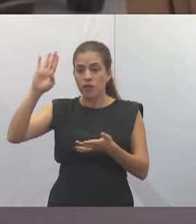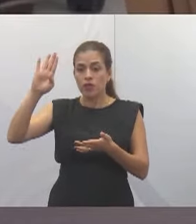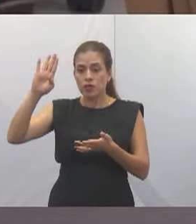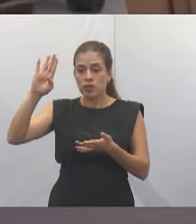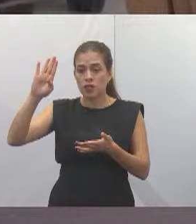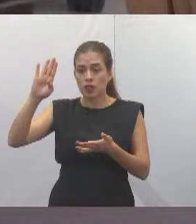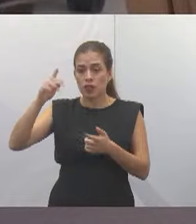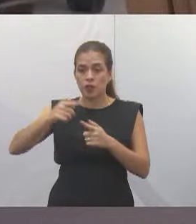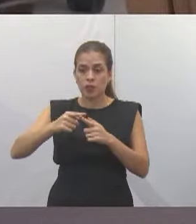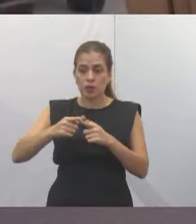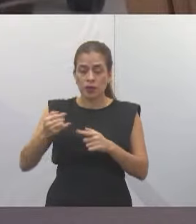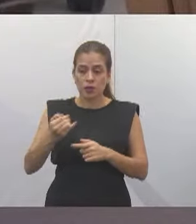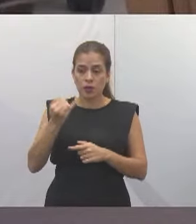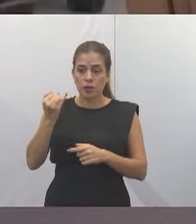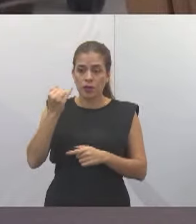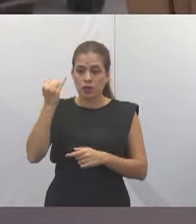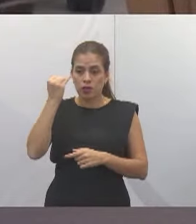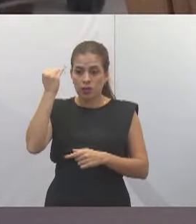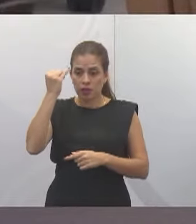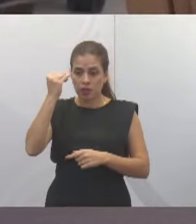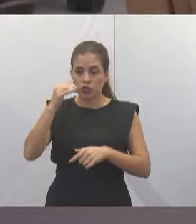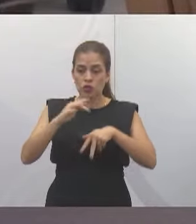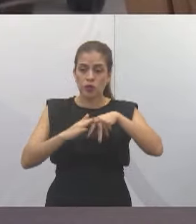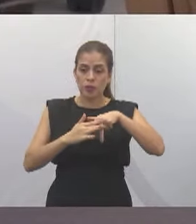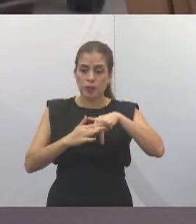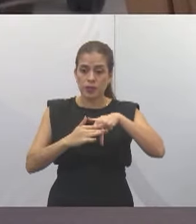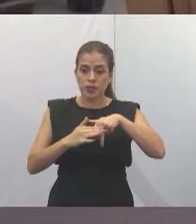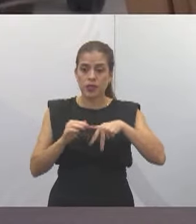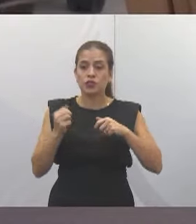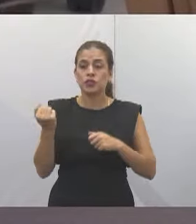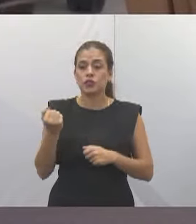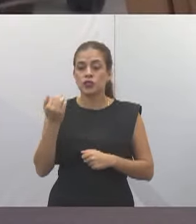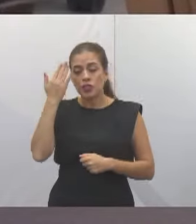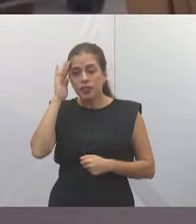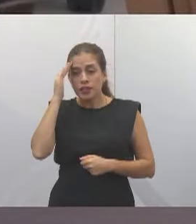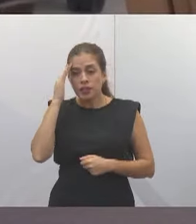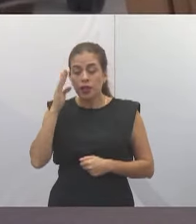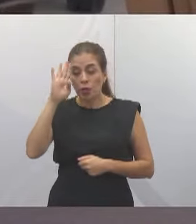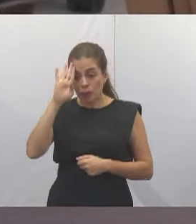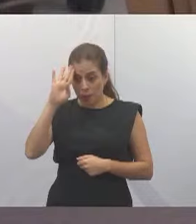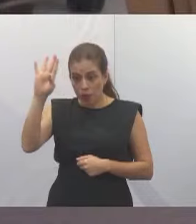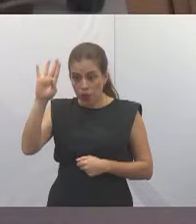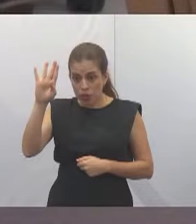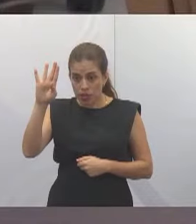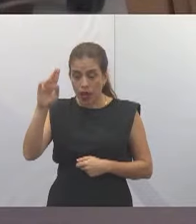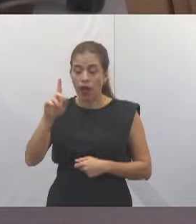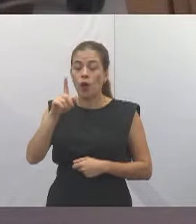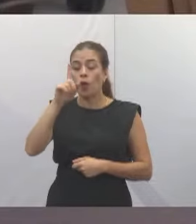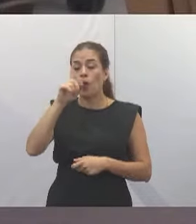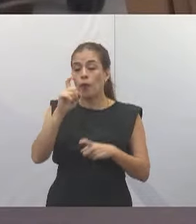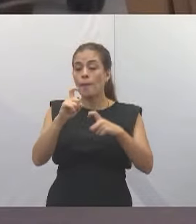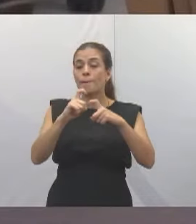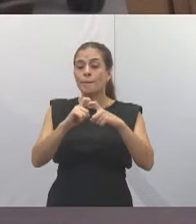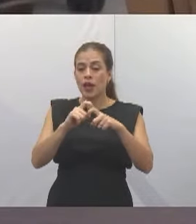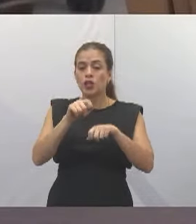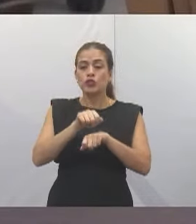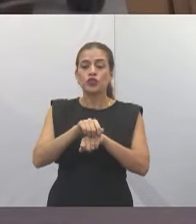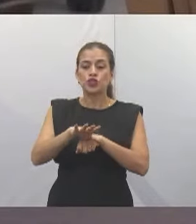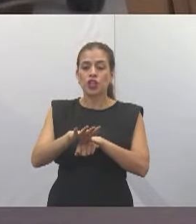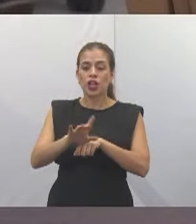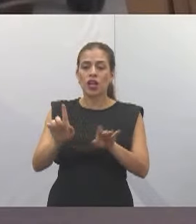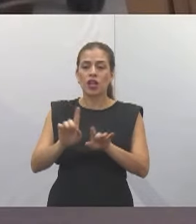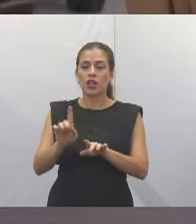que é importante para o munícipe, para o paciente entender que tem que estar priorizar, o médico indicar priorizar, e não